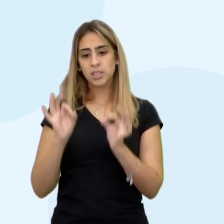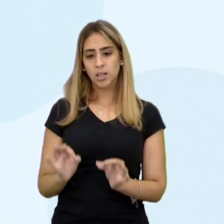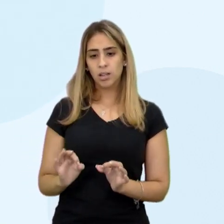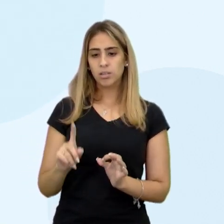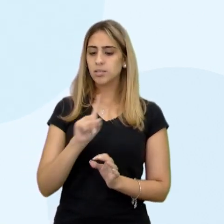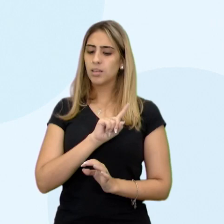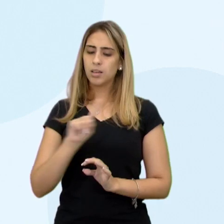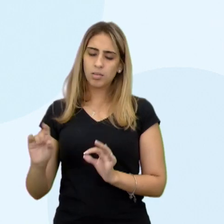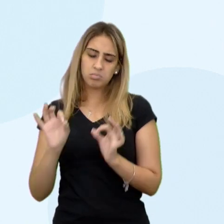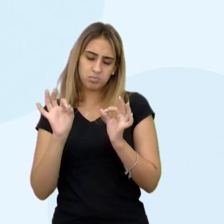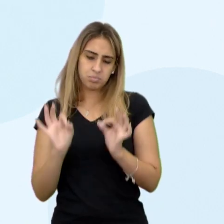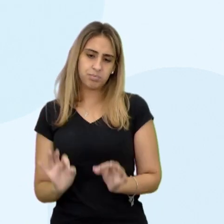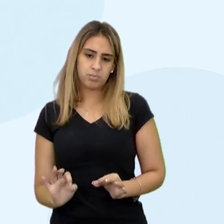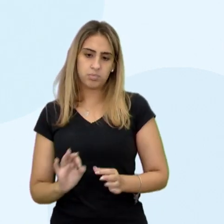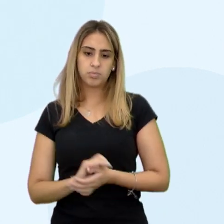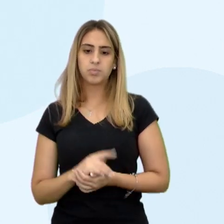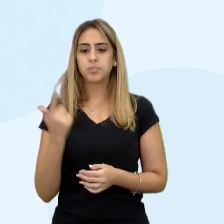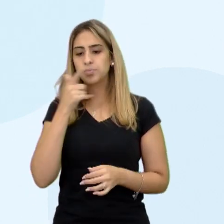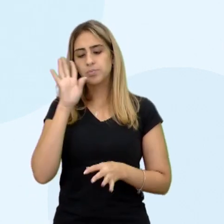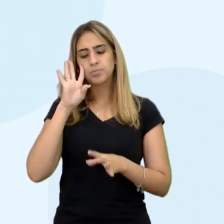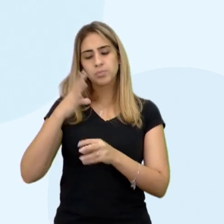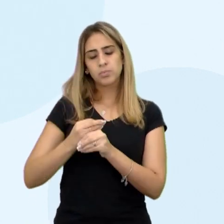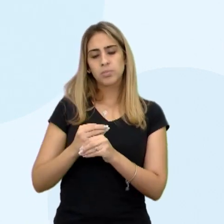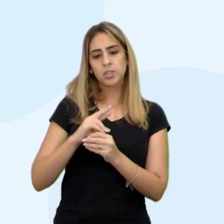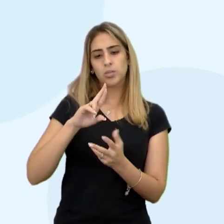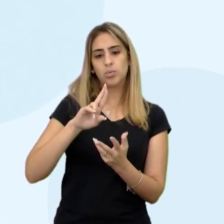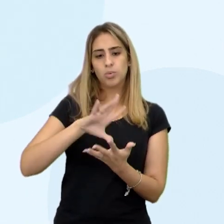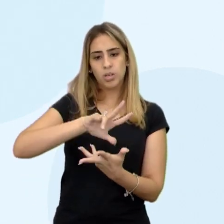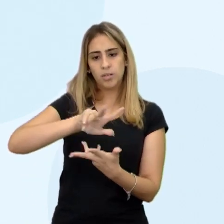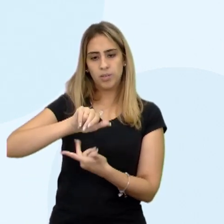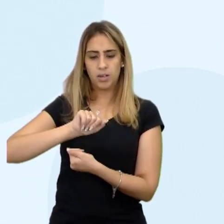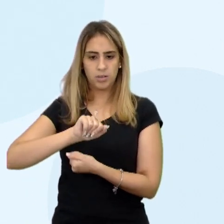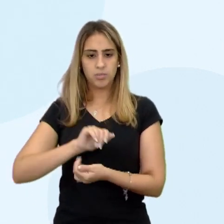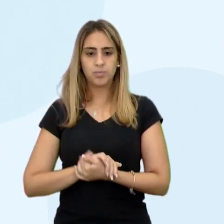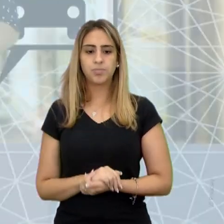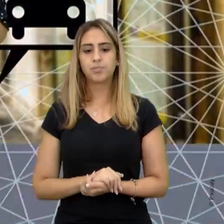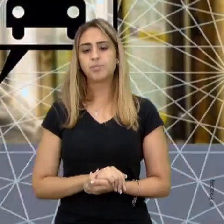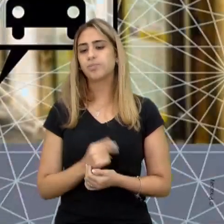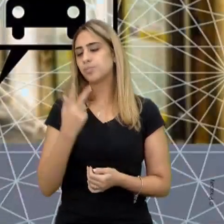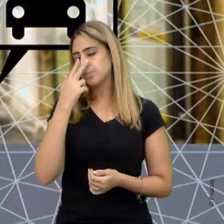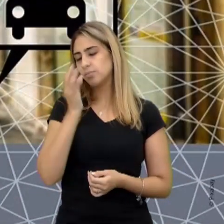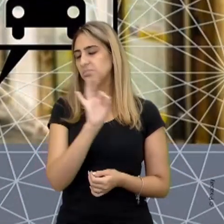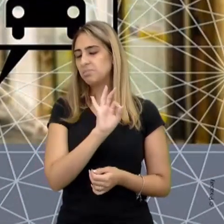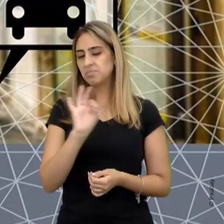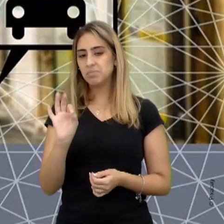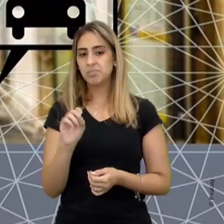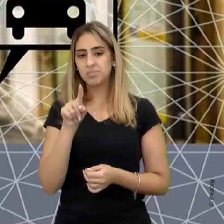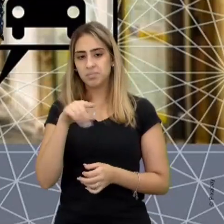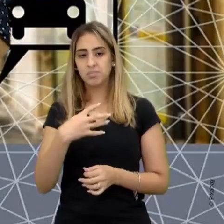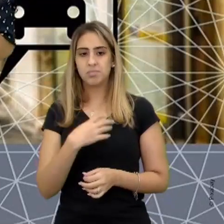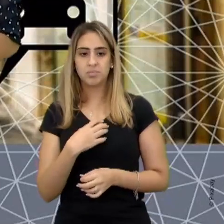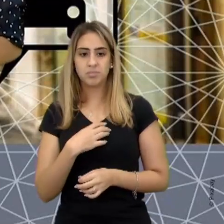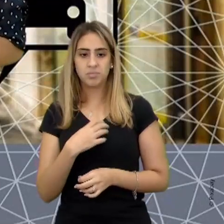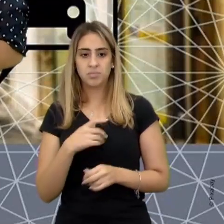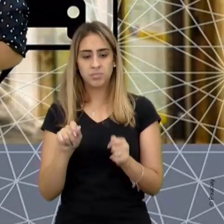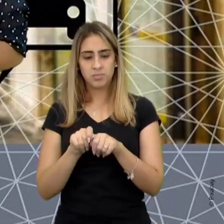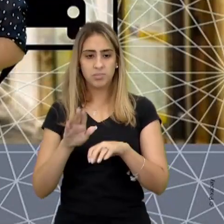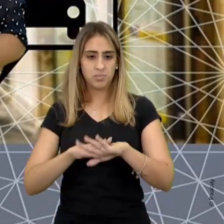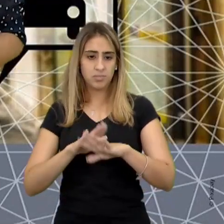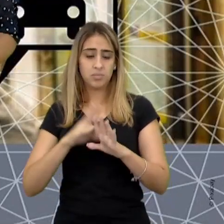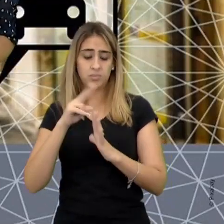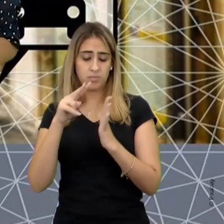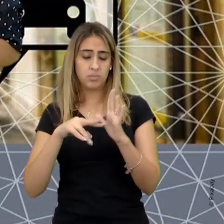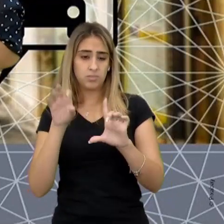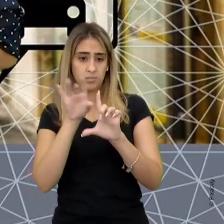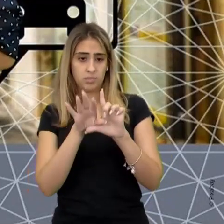e informais para a gente conseguir compreender esse universo. O que você acha dessa proposta formal? Eu achei ótimo. Aliás, essa questão de fazer leitura de imagens